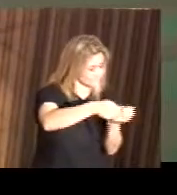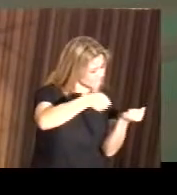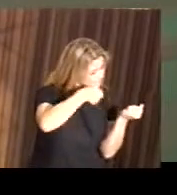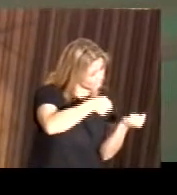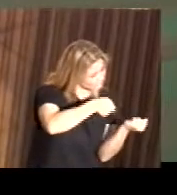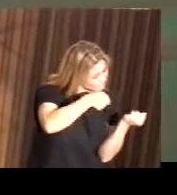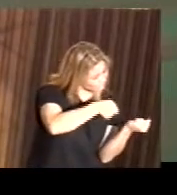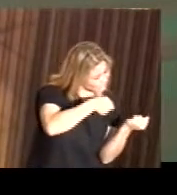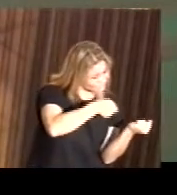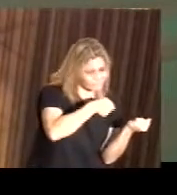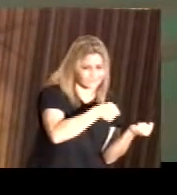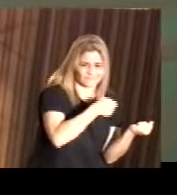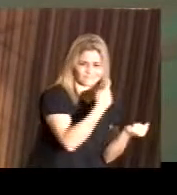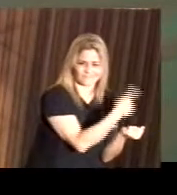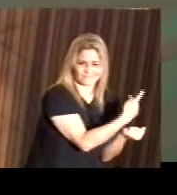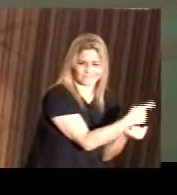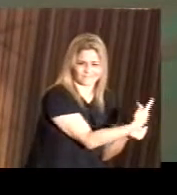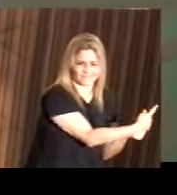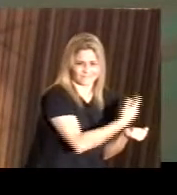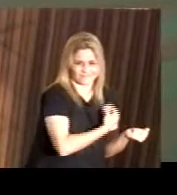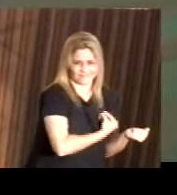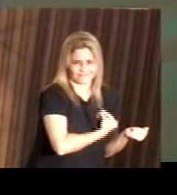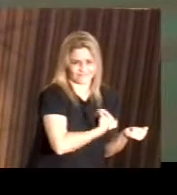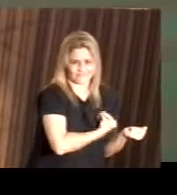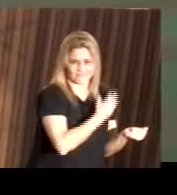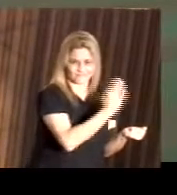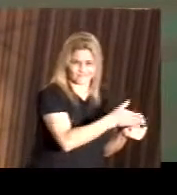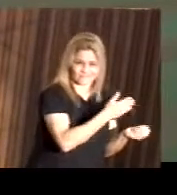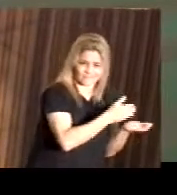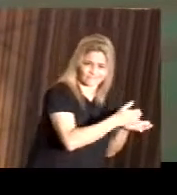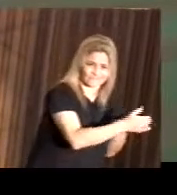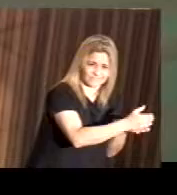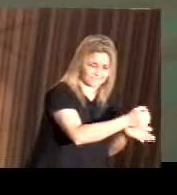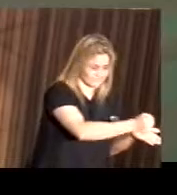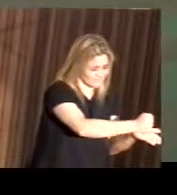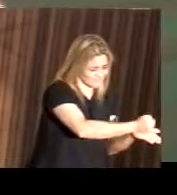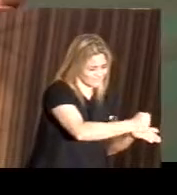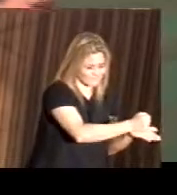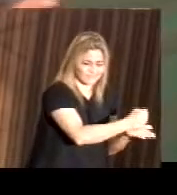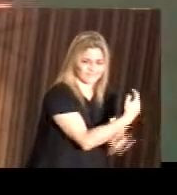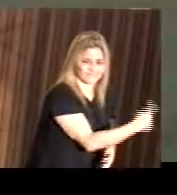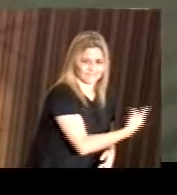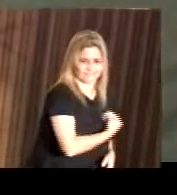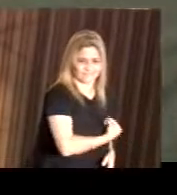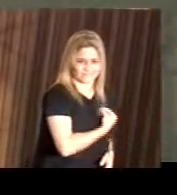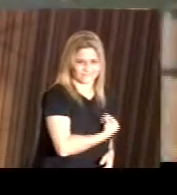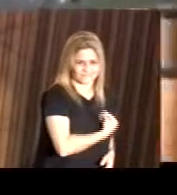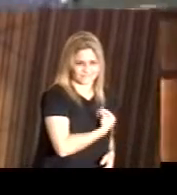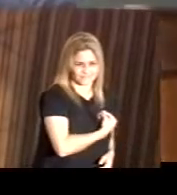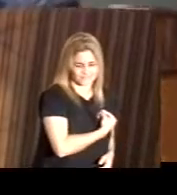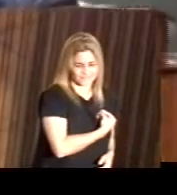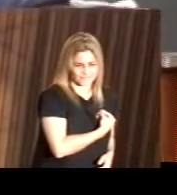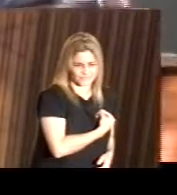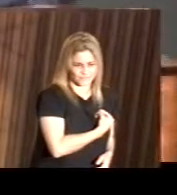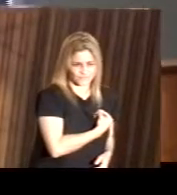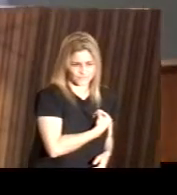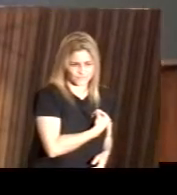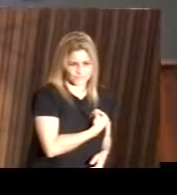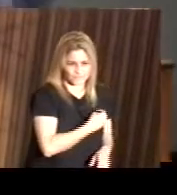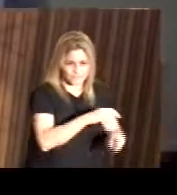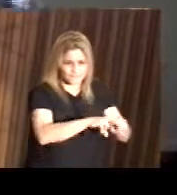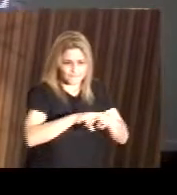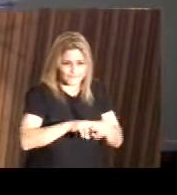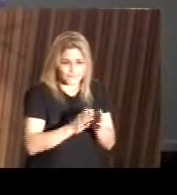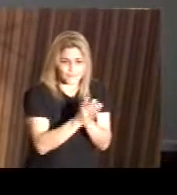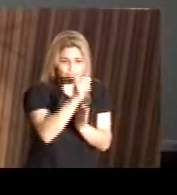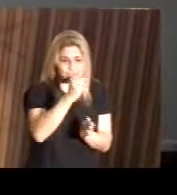uma inteligência por trás que está controlando esse sistema de valores. E é por isso que a Bíblia vai